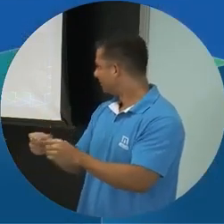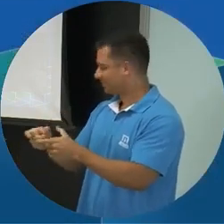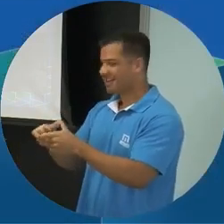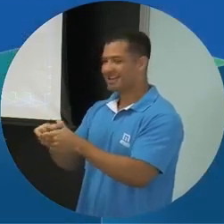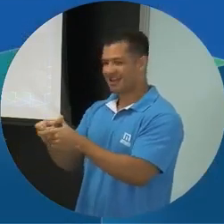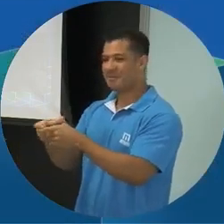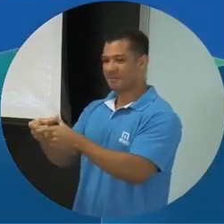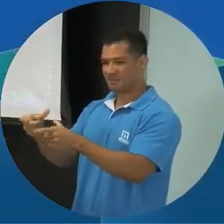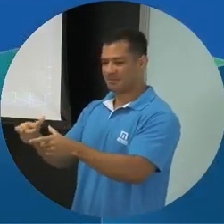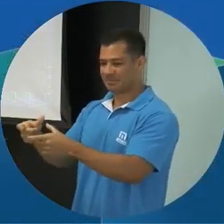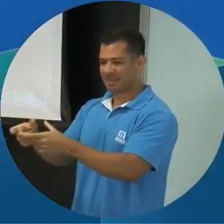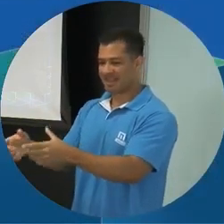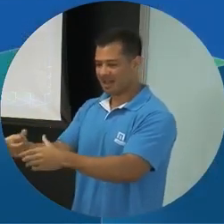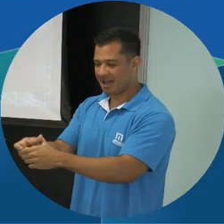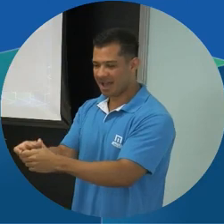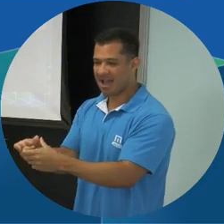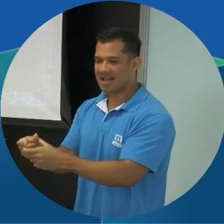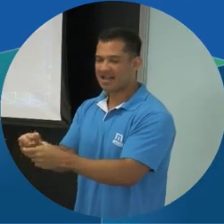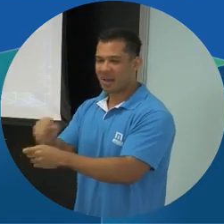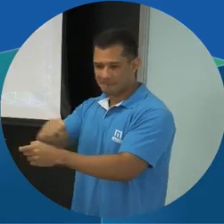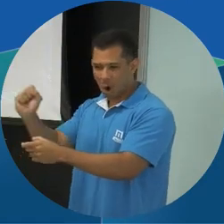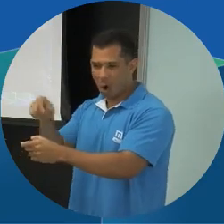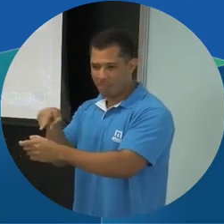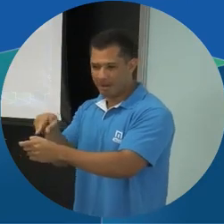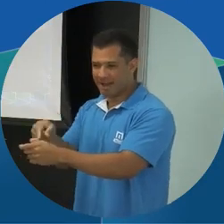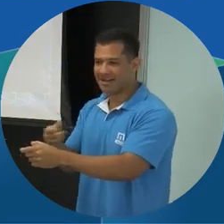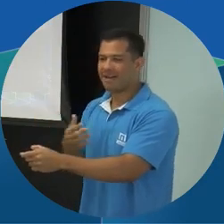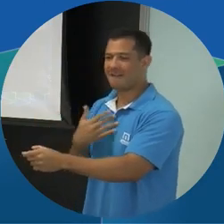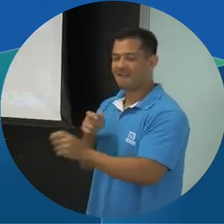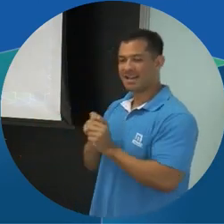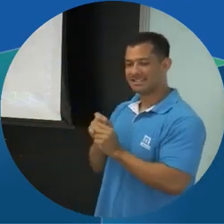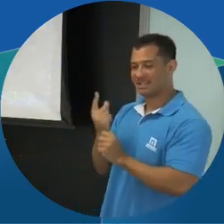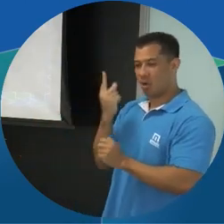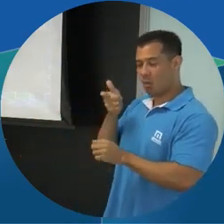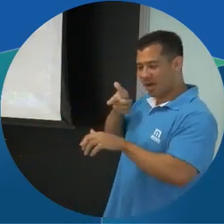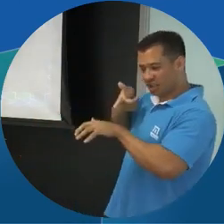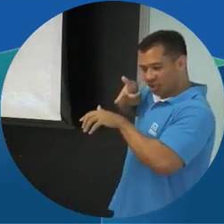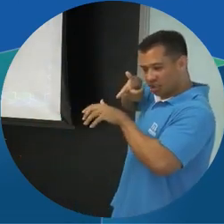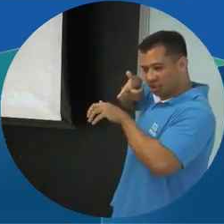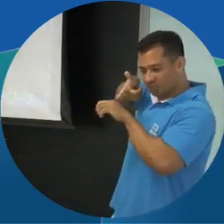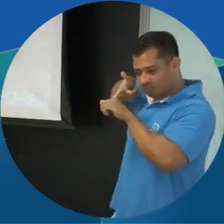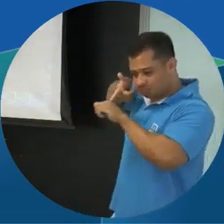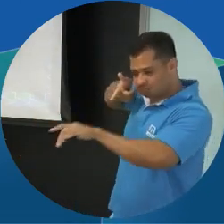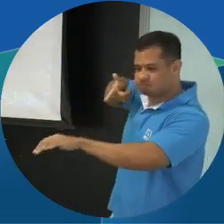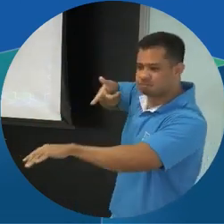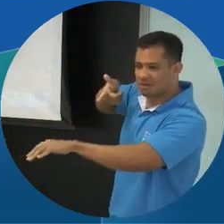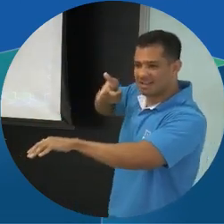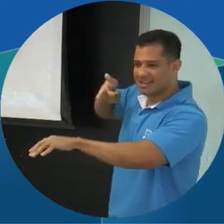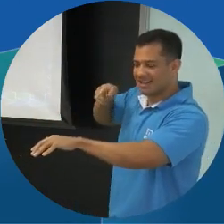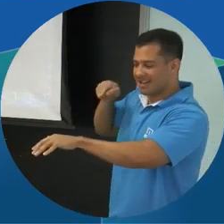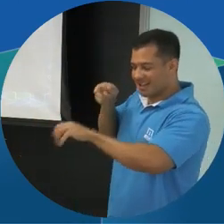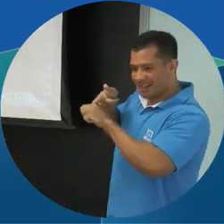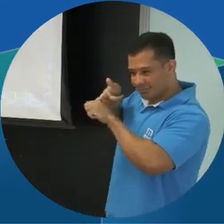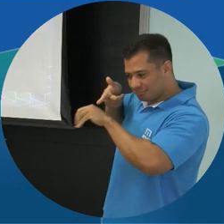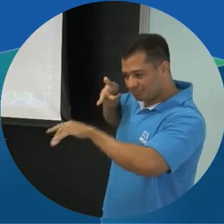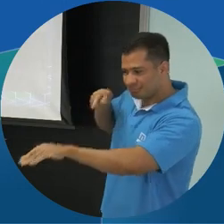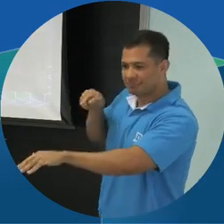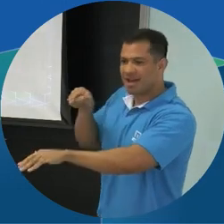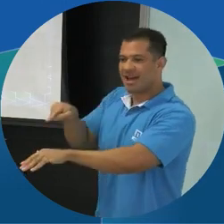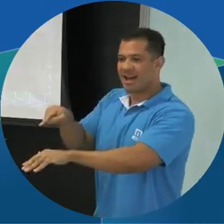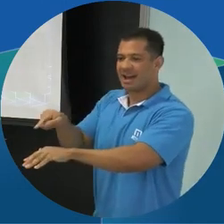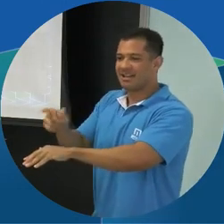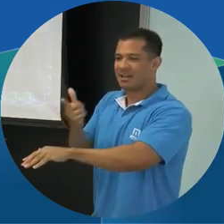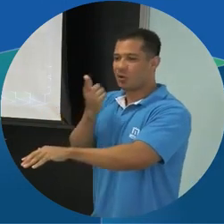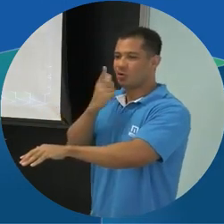forma? Uma aplicação de um jato d'água concentrado com um tipo de abrasivo que ele faria a remoção